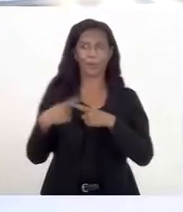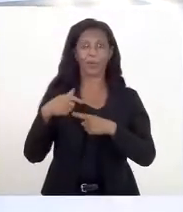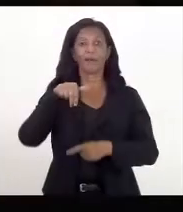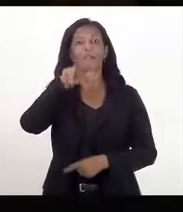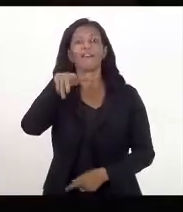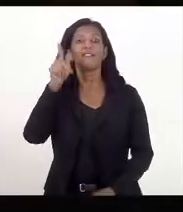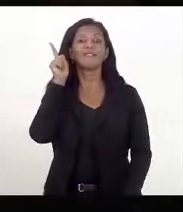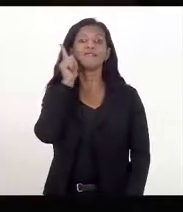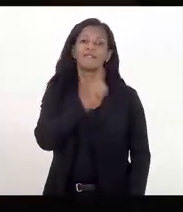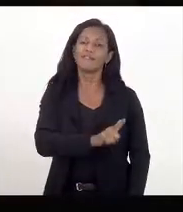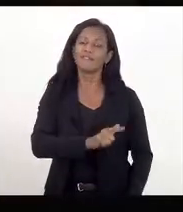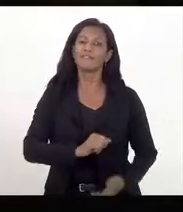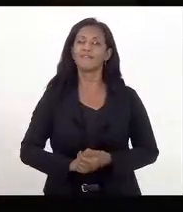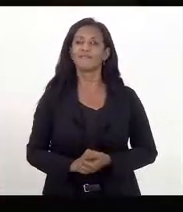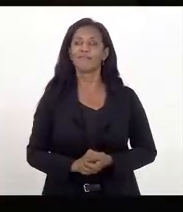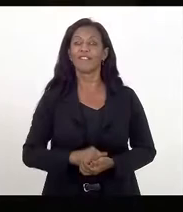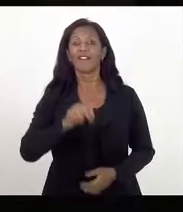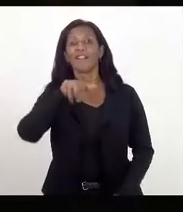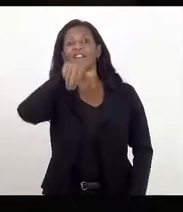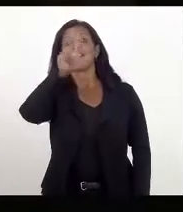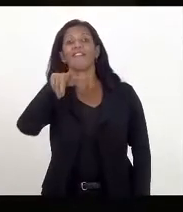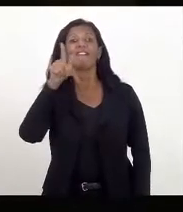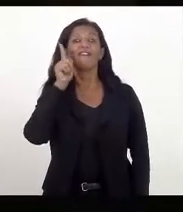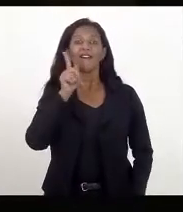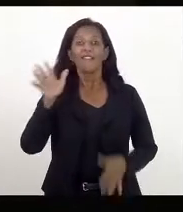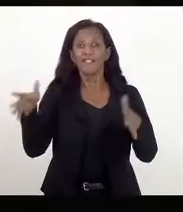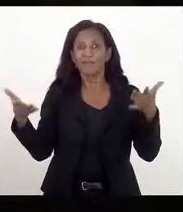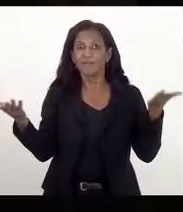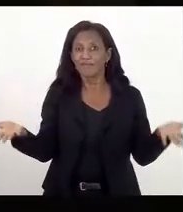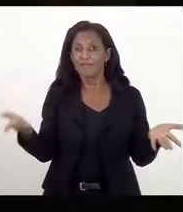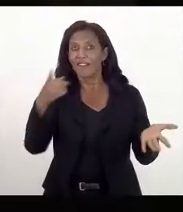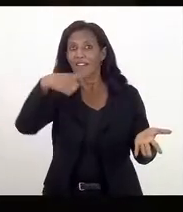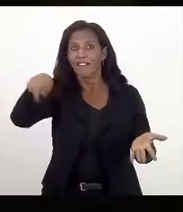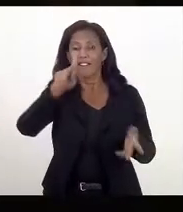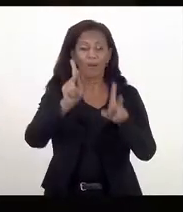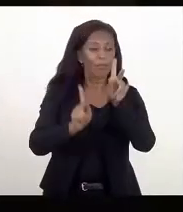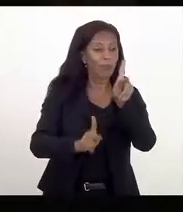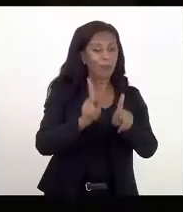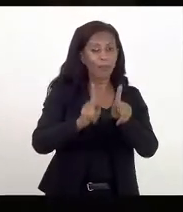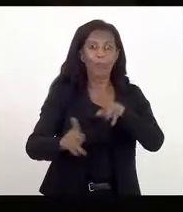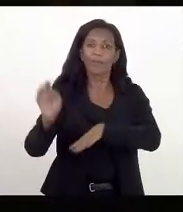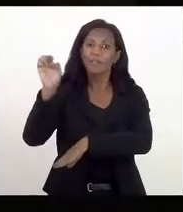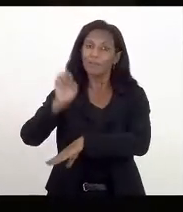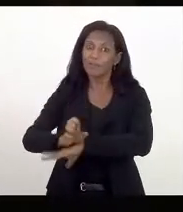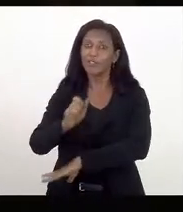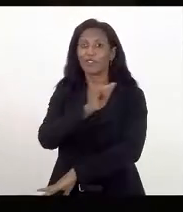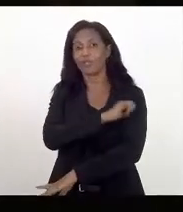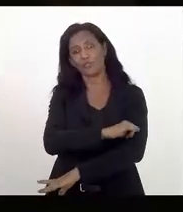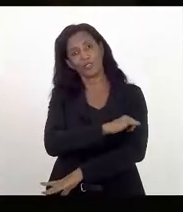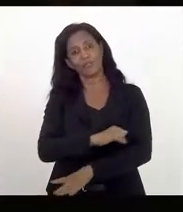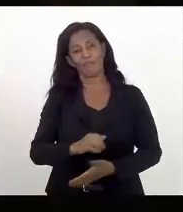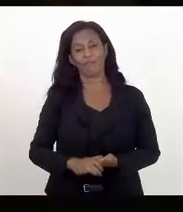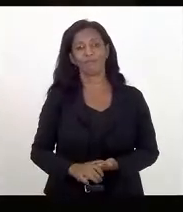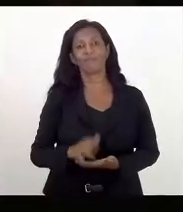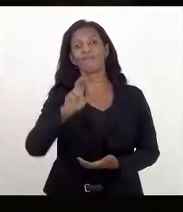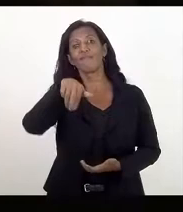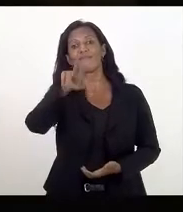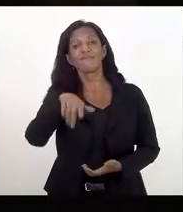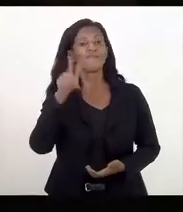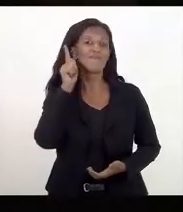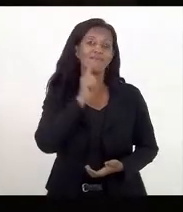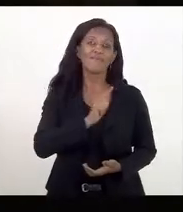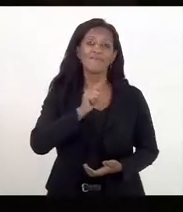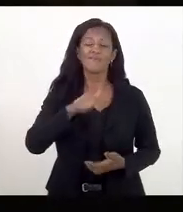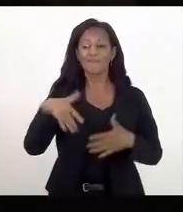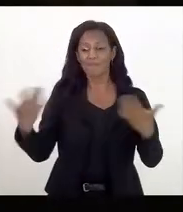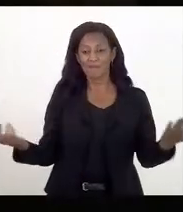ganha, quem ganha com isso é a população do Estado do Rio de Janeiro. Quem ganha com isso